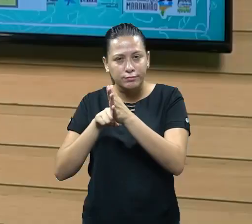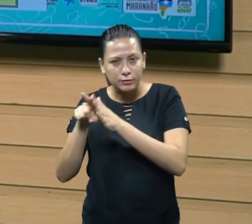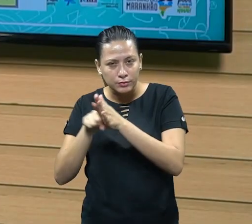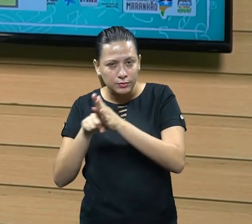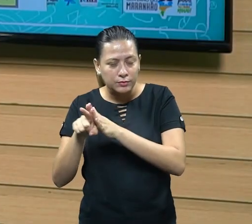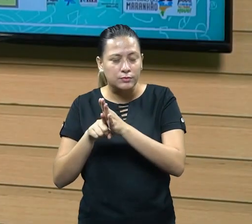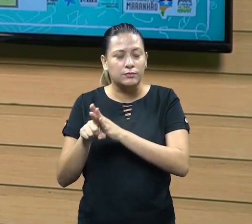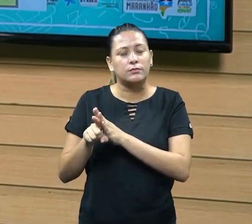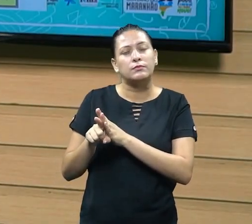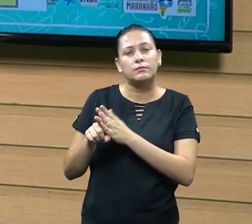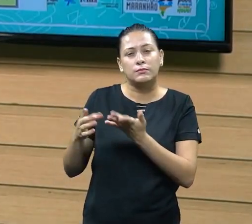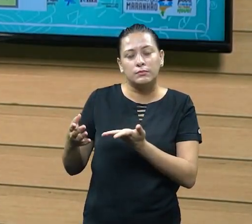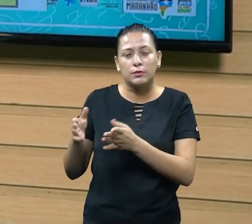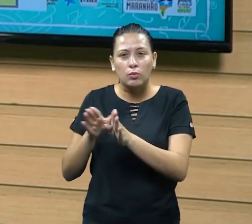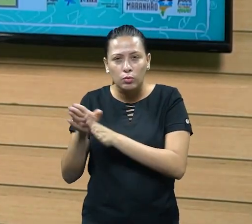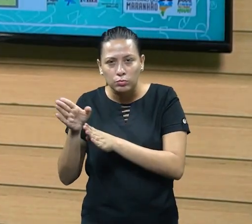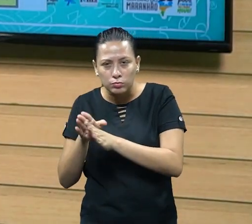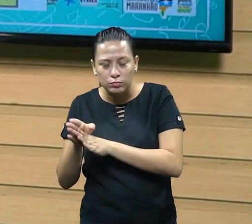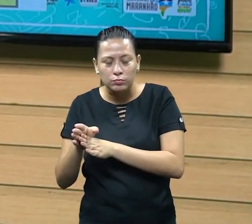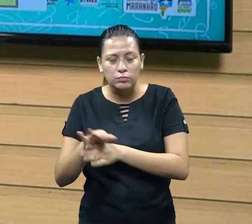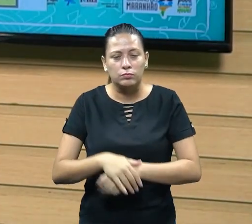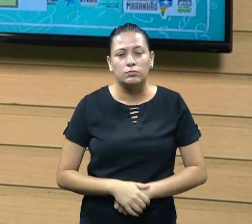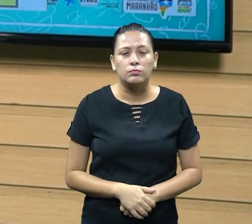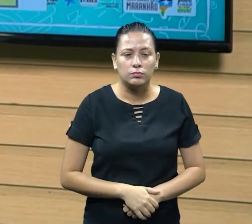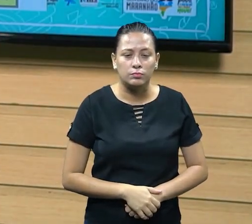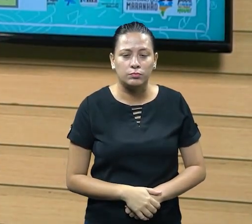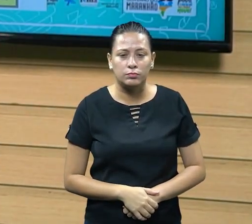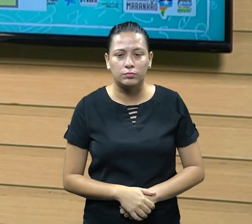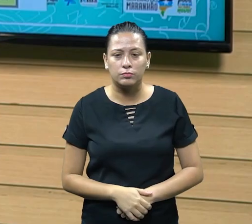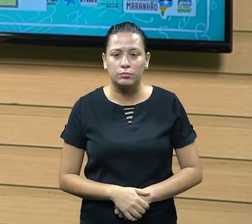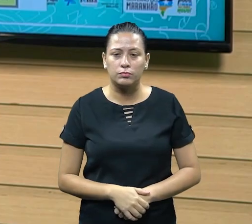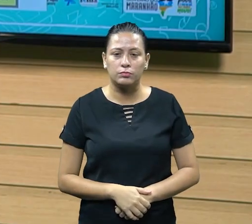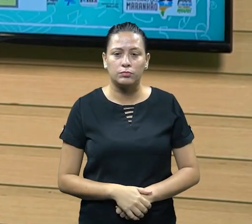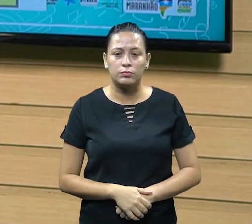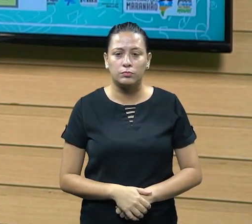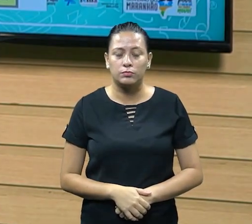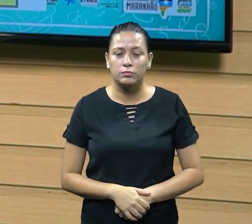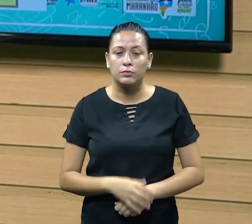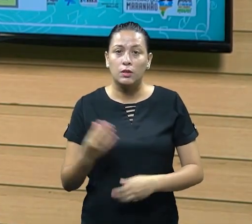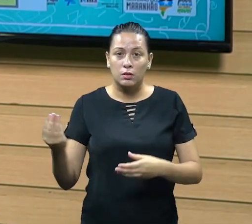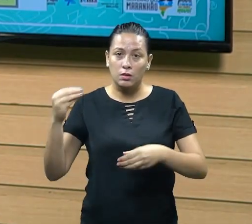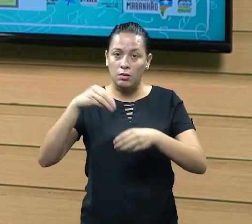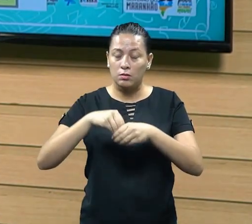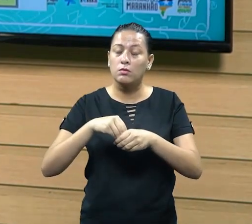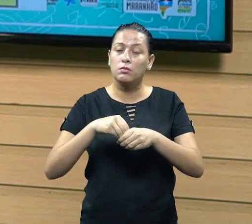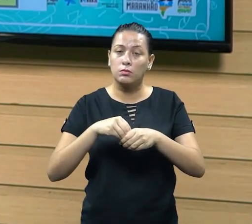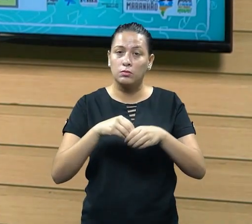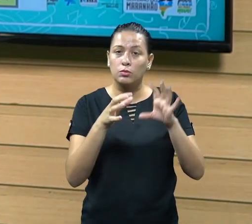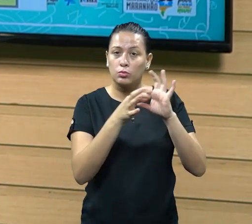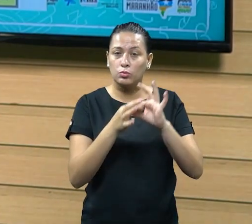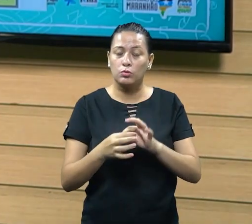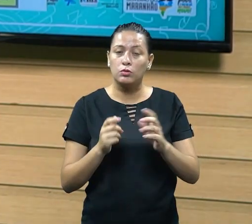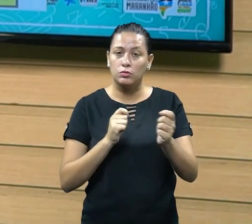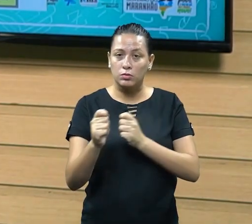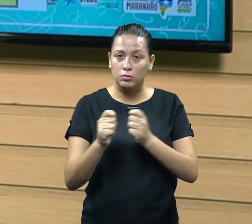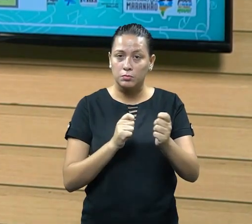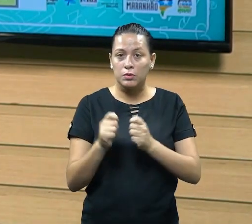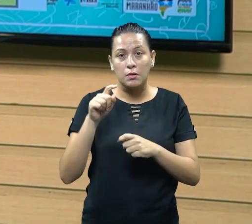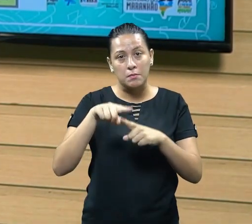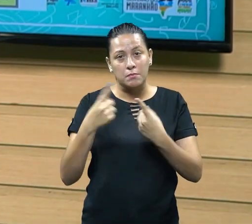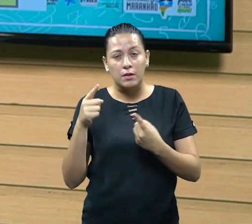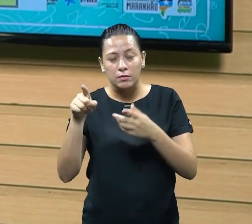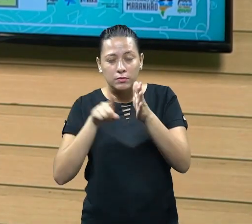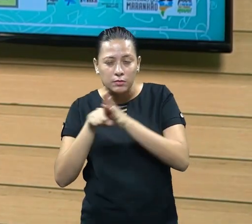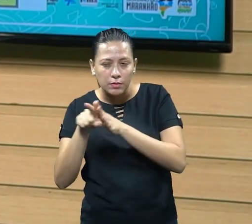né? Não que o fator administrativo não esteja presente, claro, a questão consultiva está dentro da administração, mas você vai